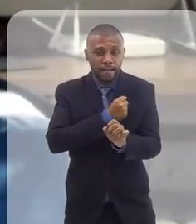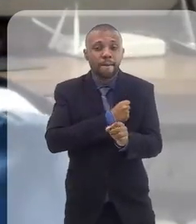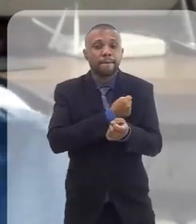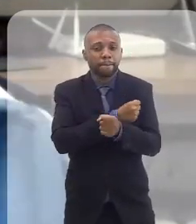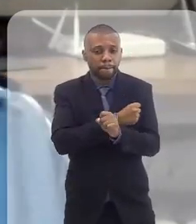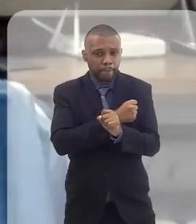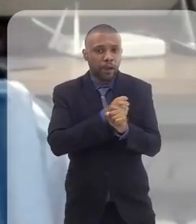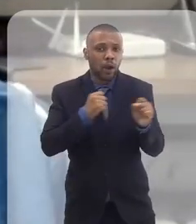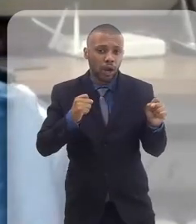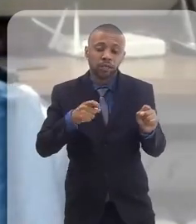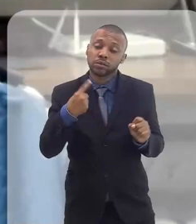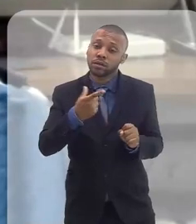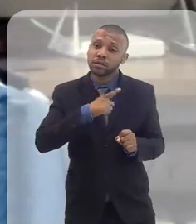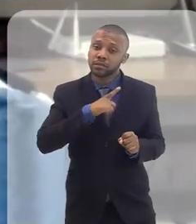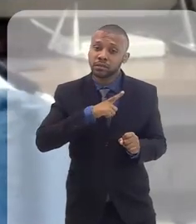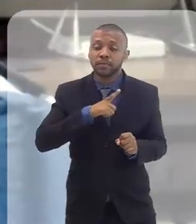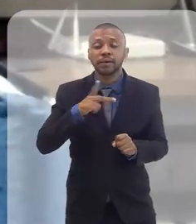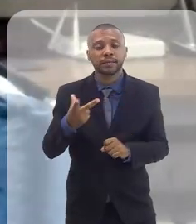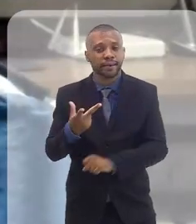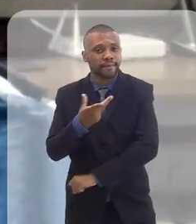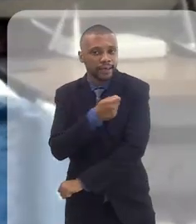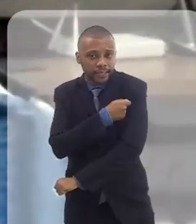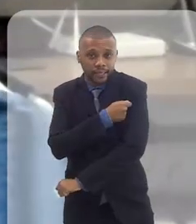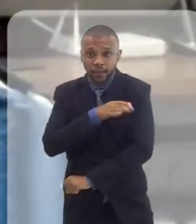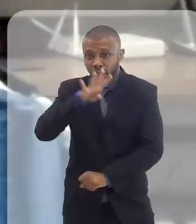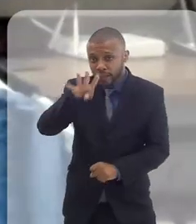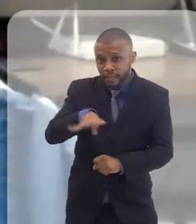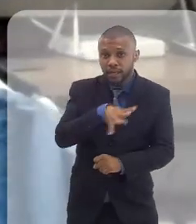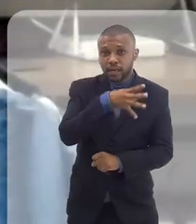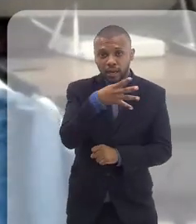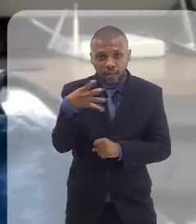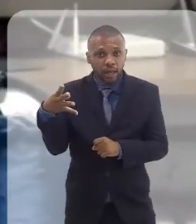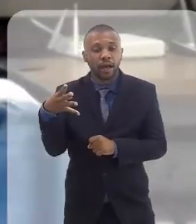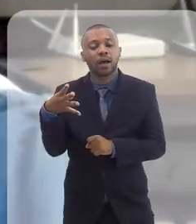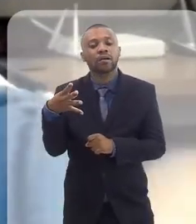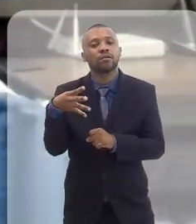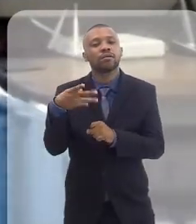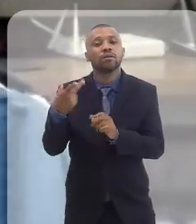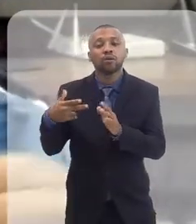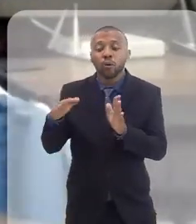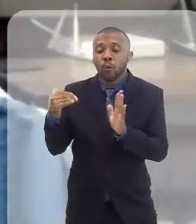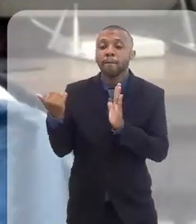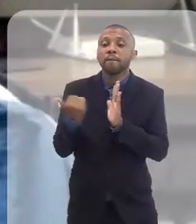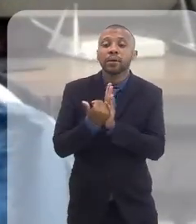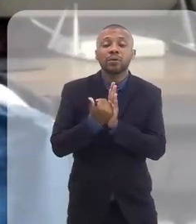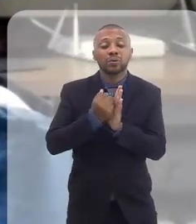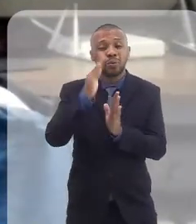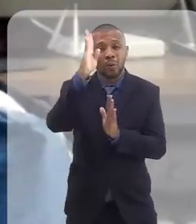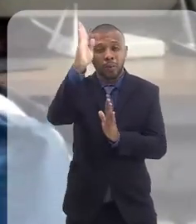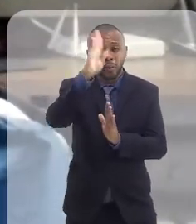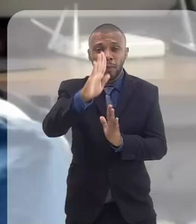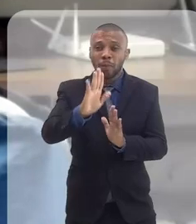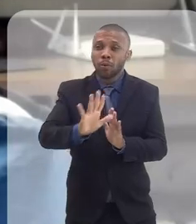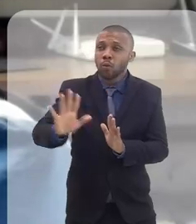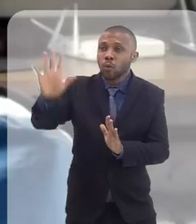a gente tinha essa vacinação, esse calendário sendo